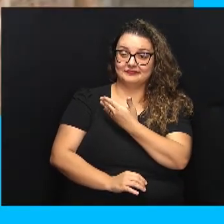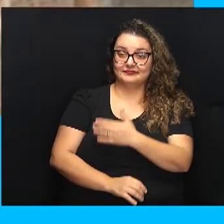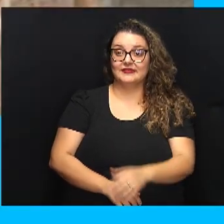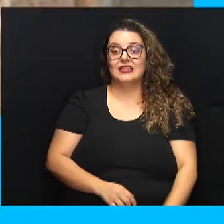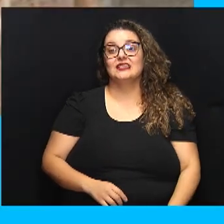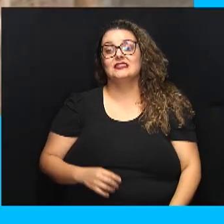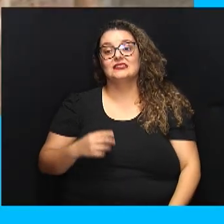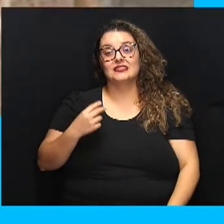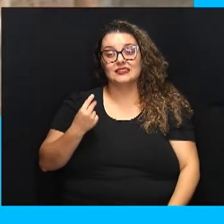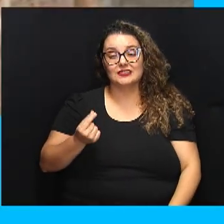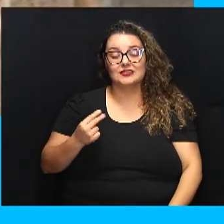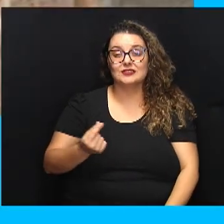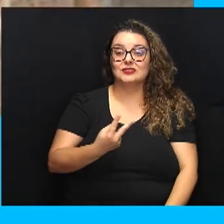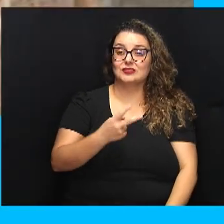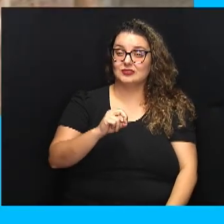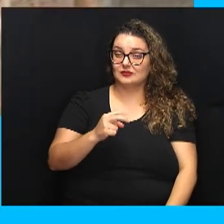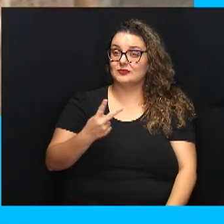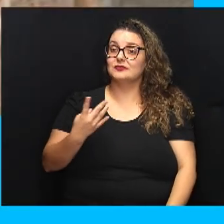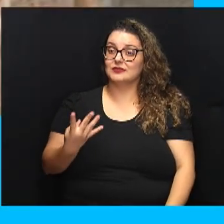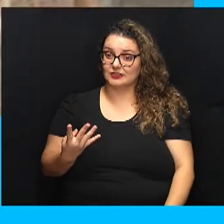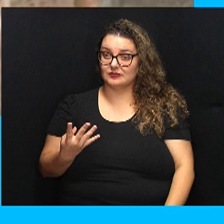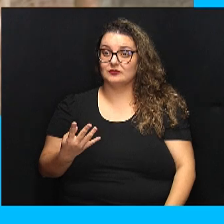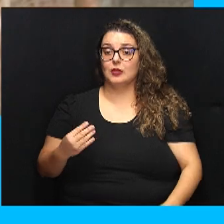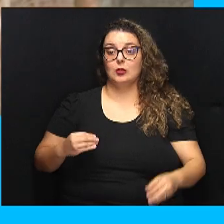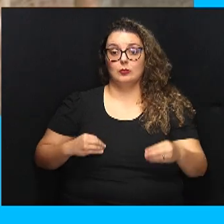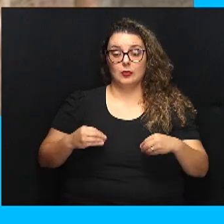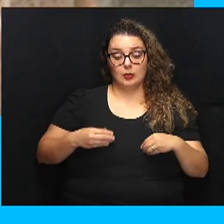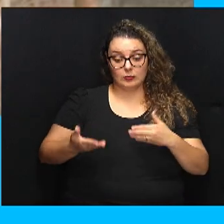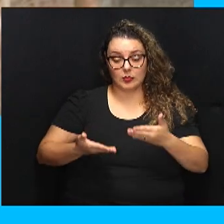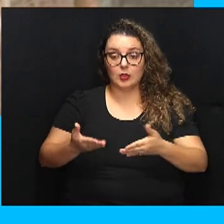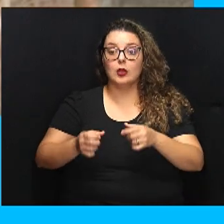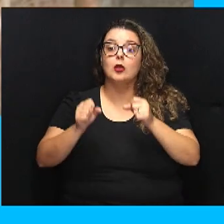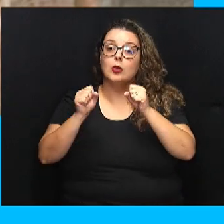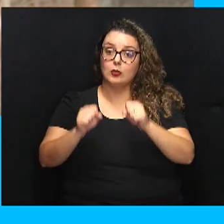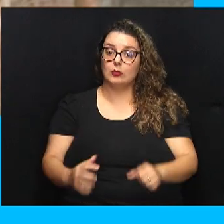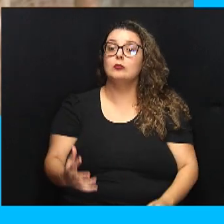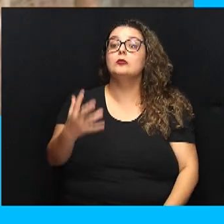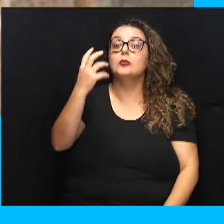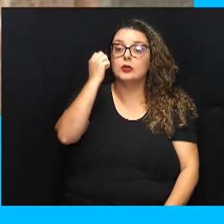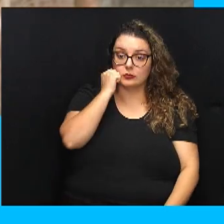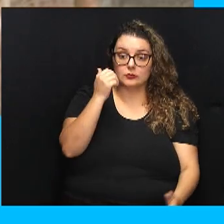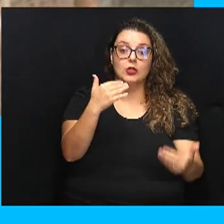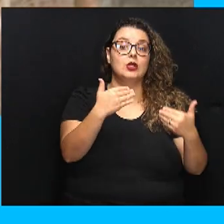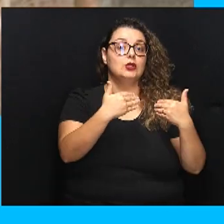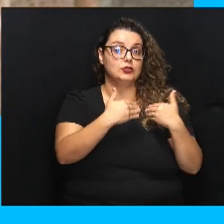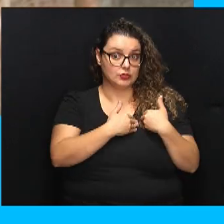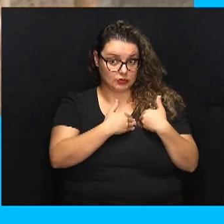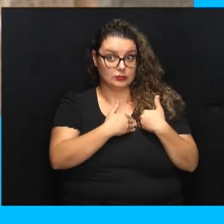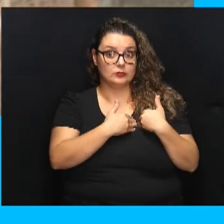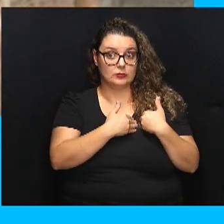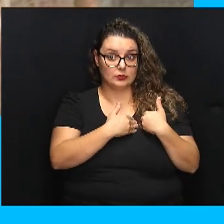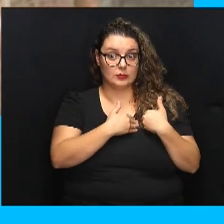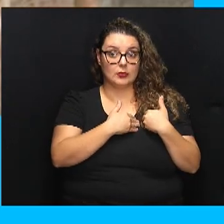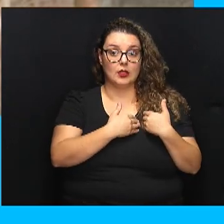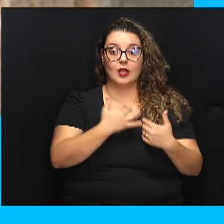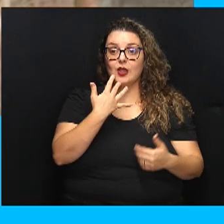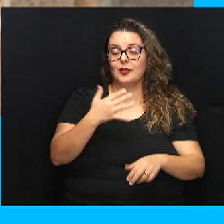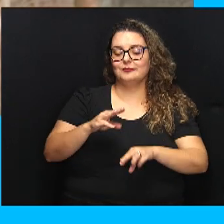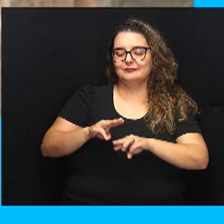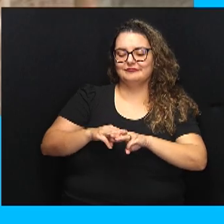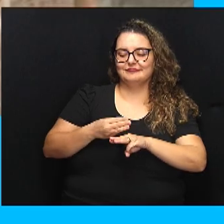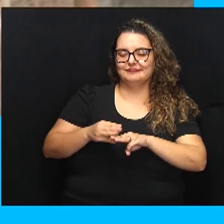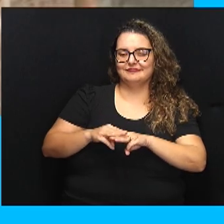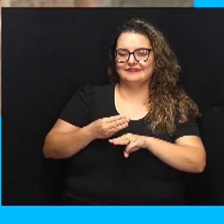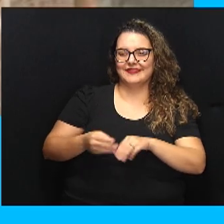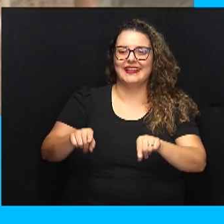desde 2024. Passou por exames e pode ser adotado com responsabilidade. Sua cor é caramelo e tem